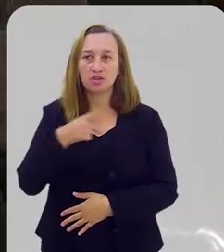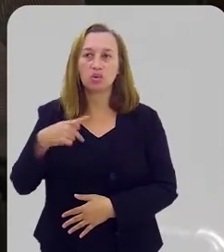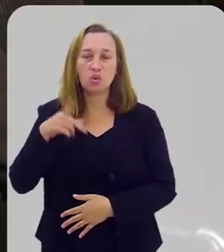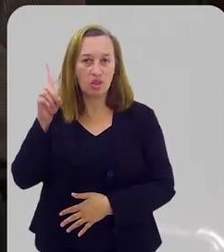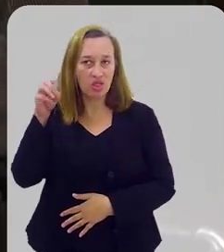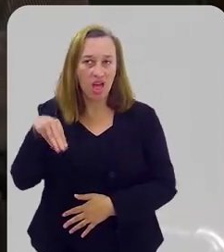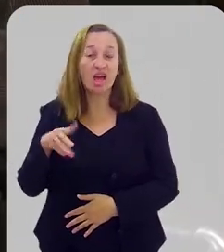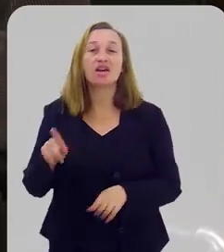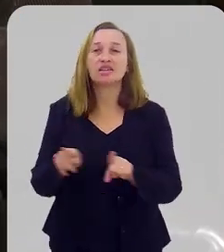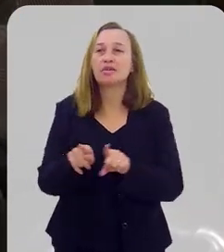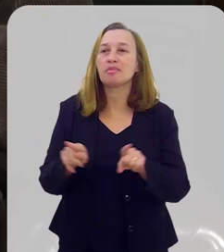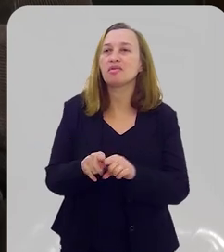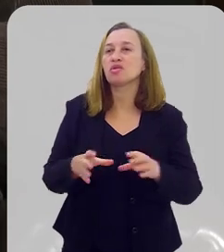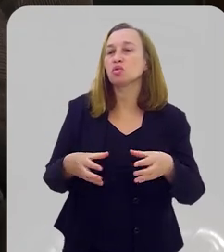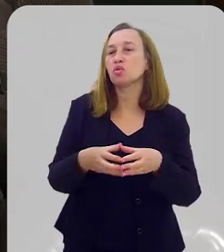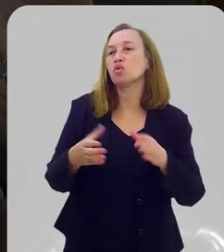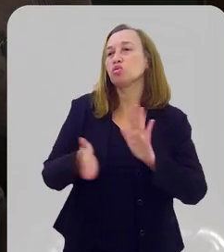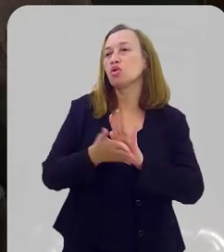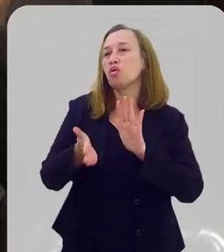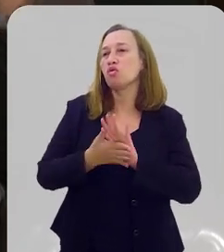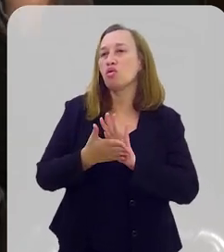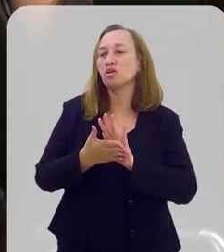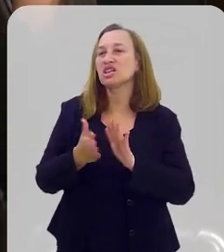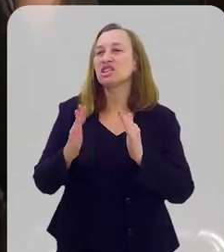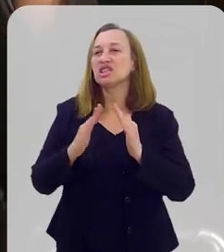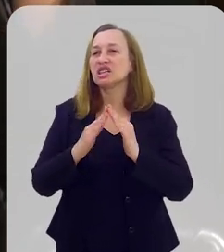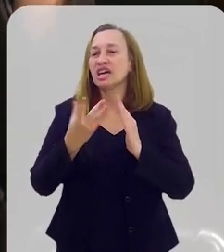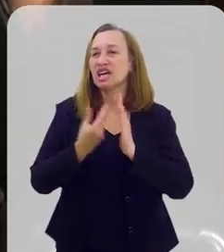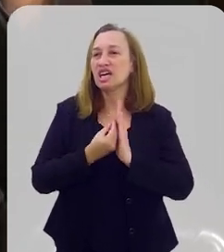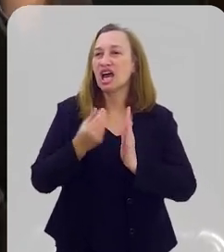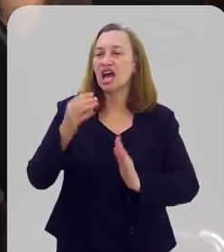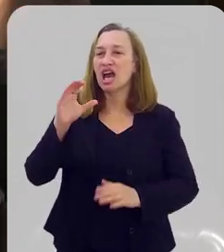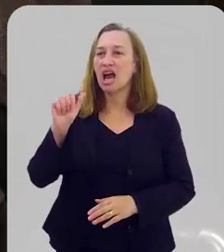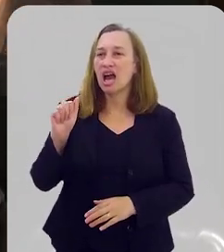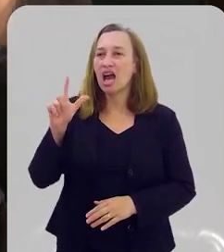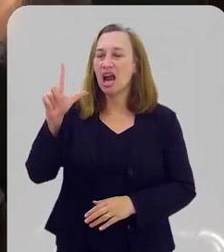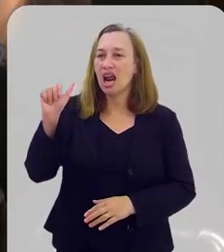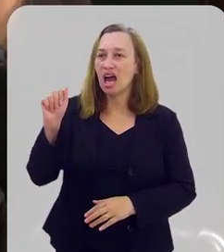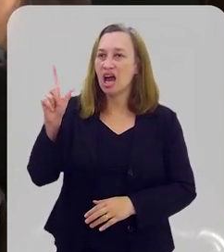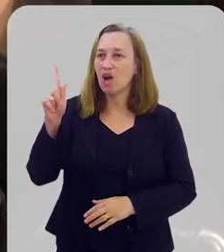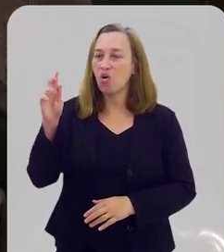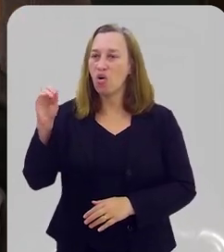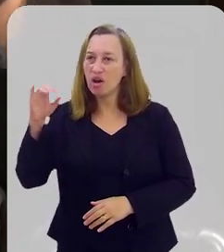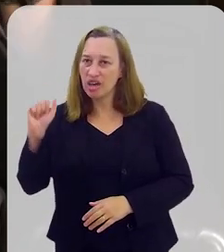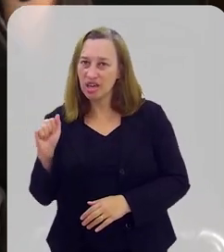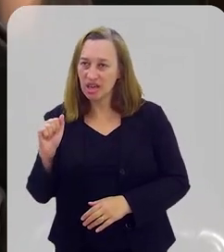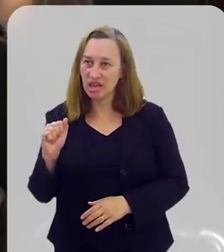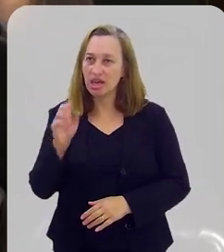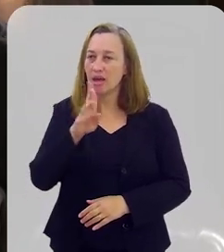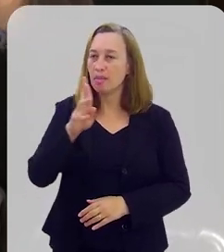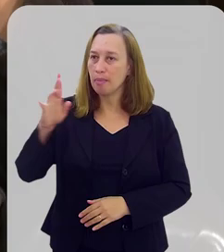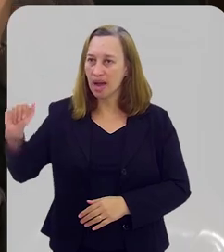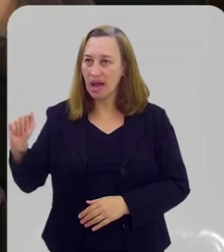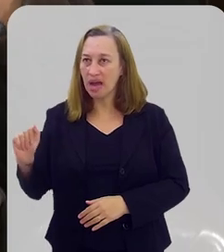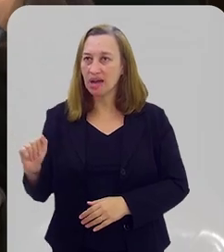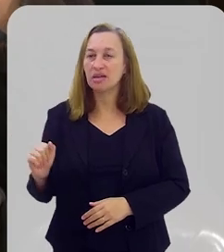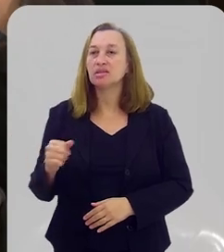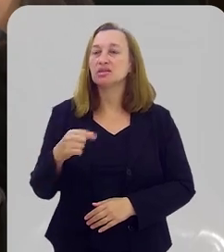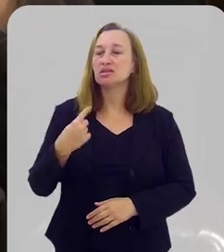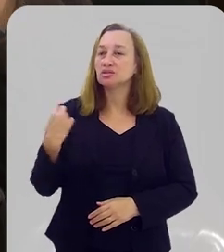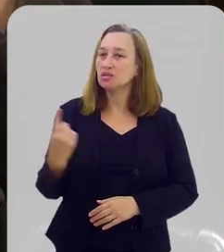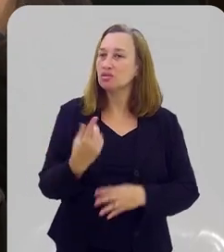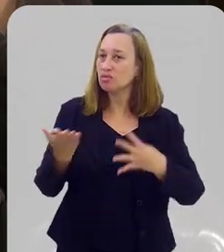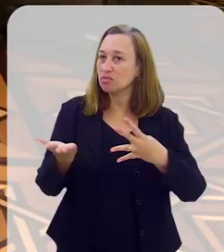ele ele também faz parte lá do grupo de louvor da da igreja Alagoinha a Barra da Tijuca tira a onda manda